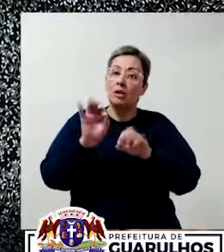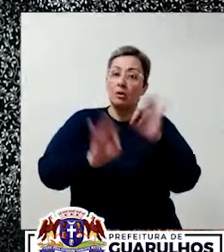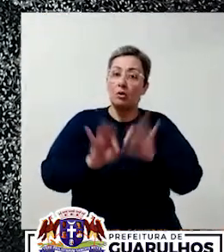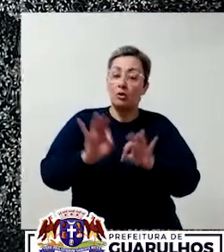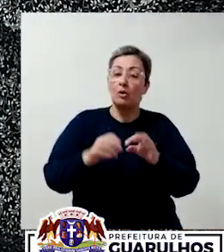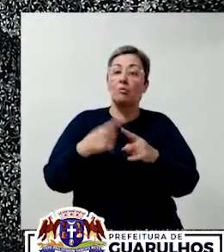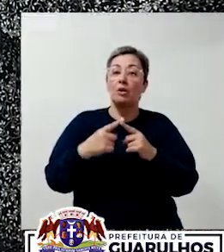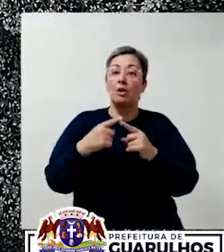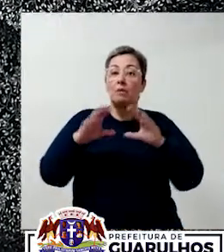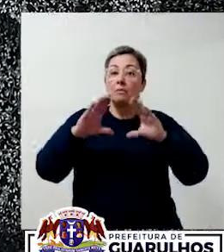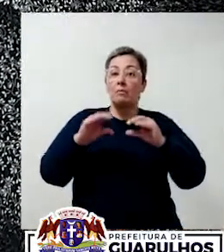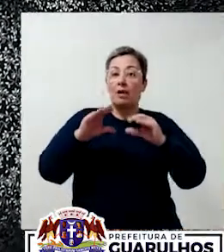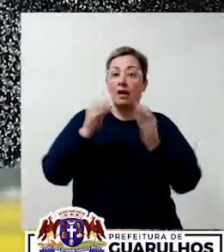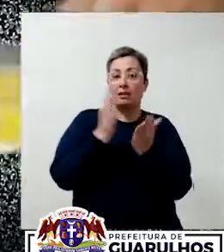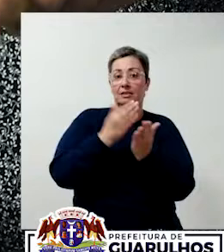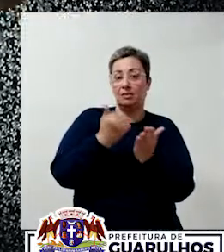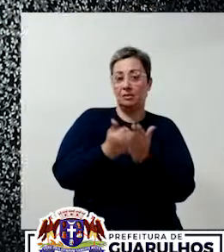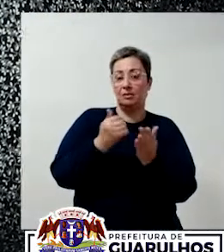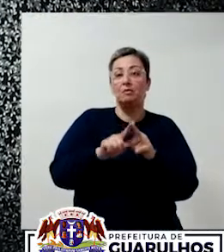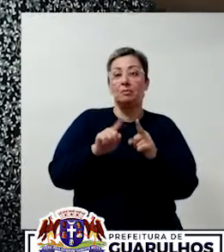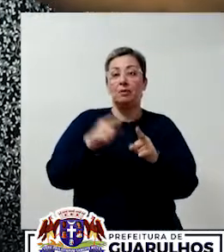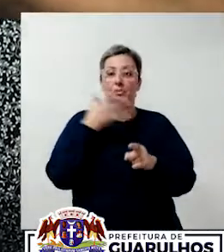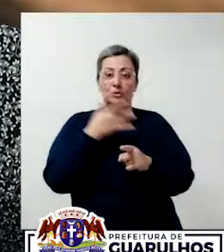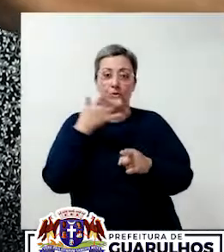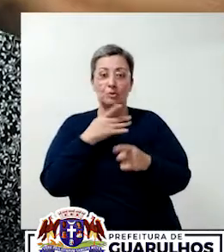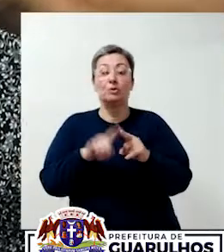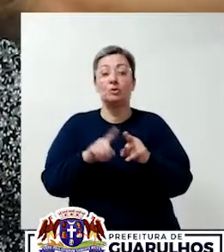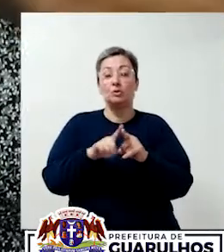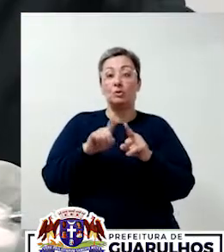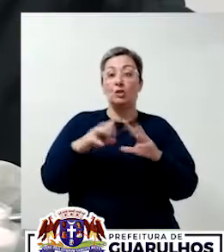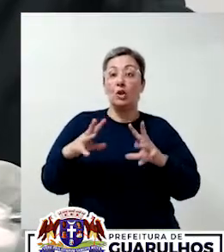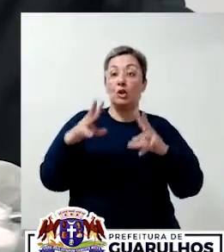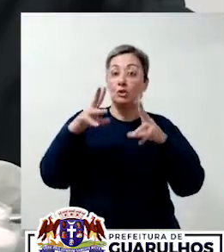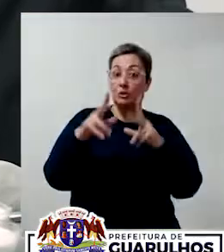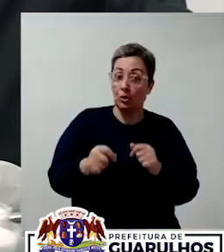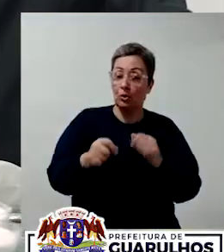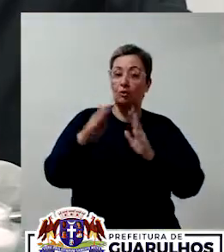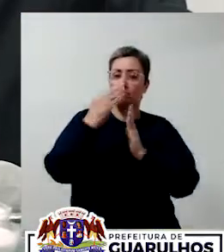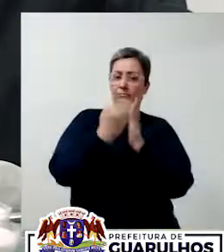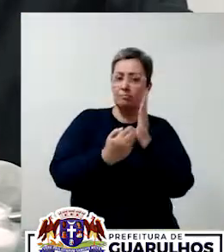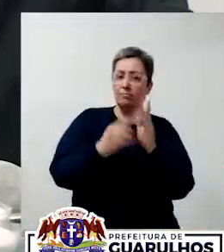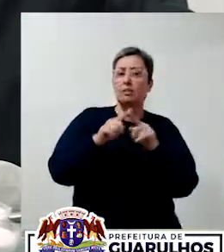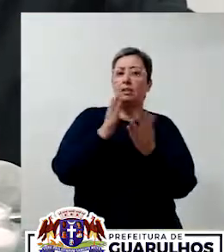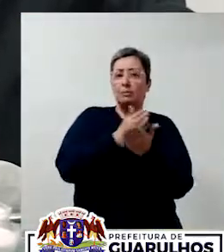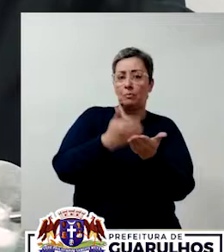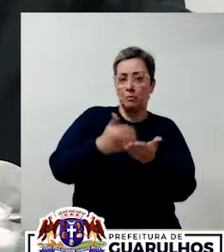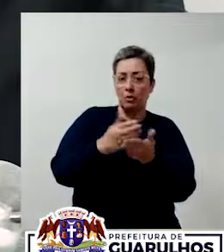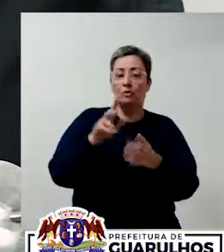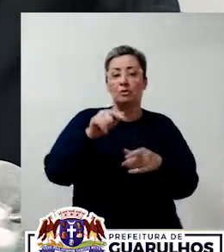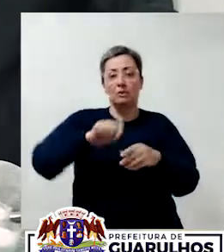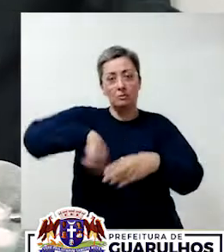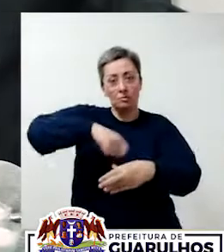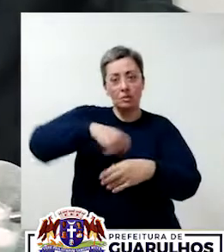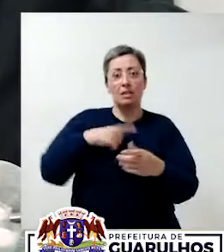Isso é feito para que fique um bolo mais macio, fique um bolo mais fofo, né? Então assim, todas as receitas de bolo que